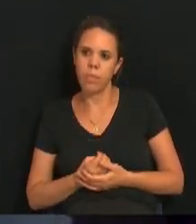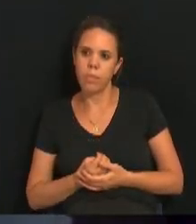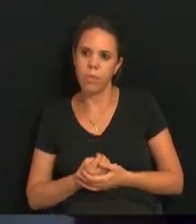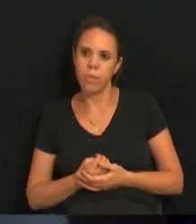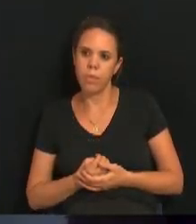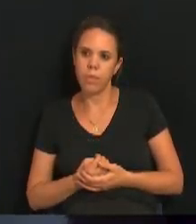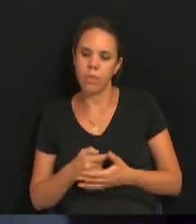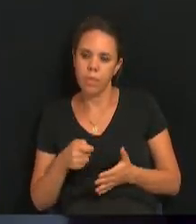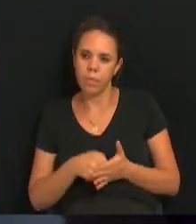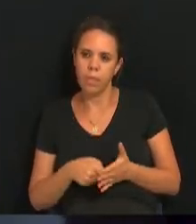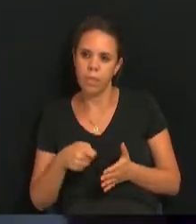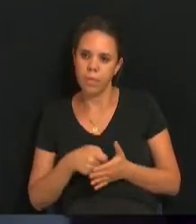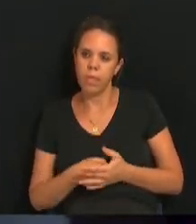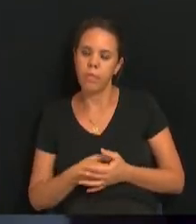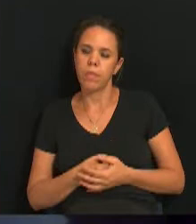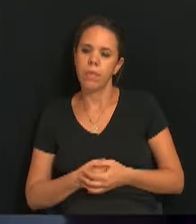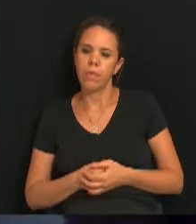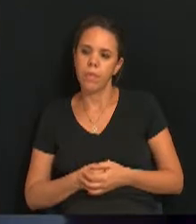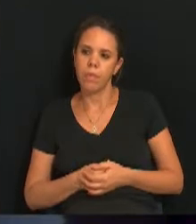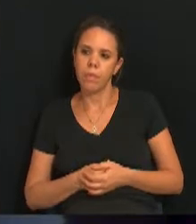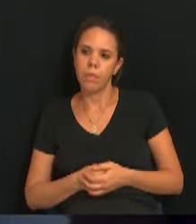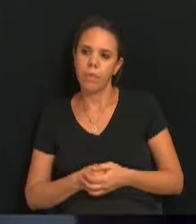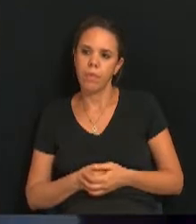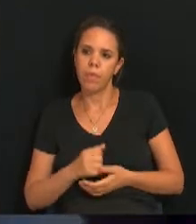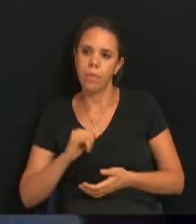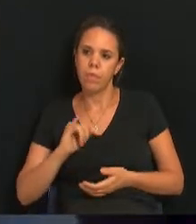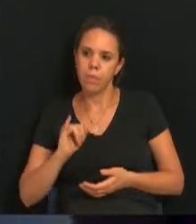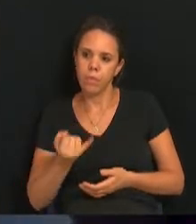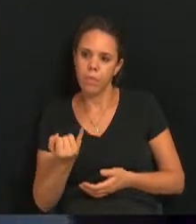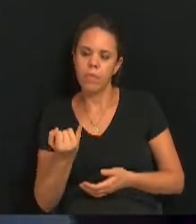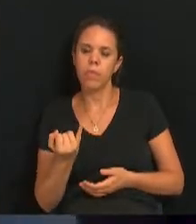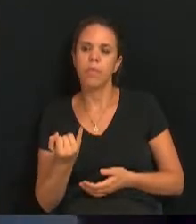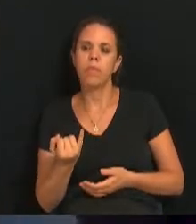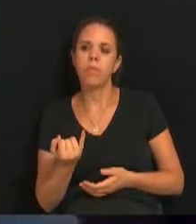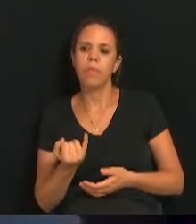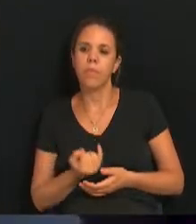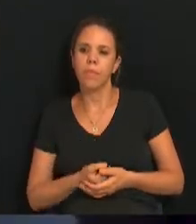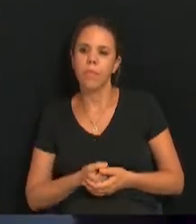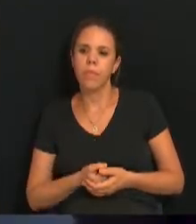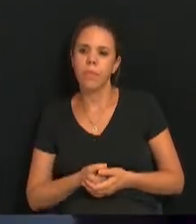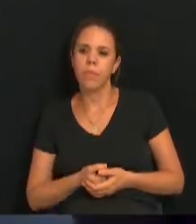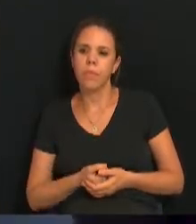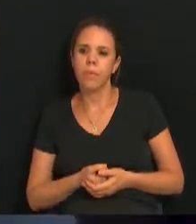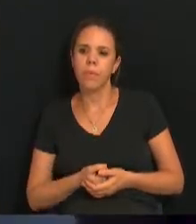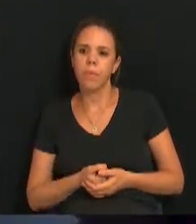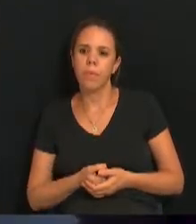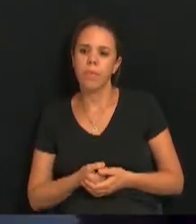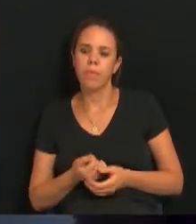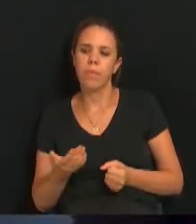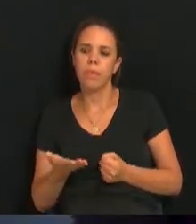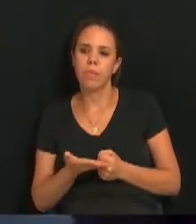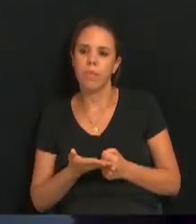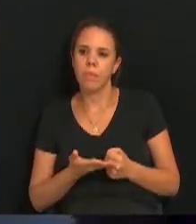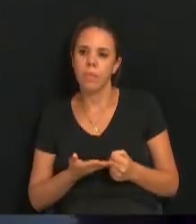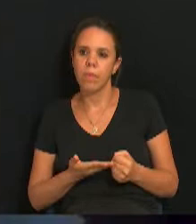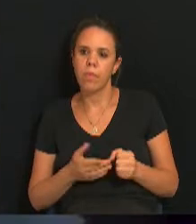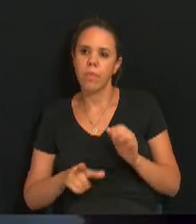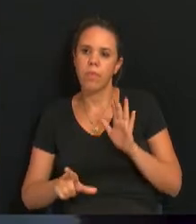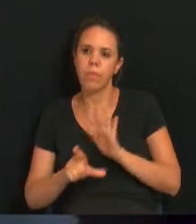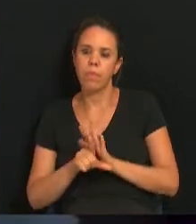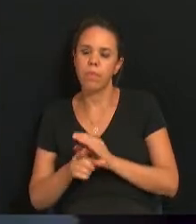luta política que vai conseguir arrancar, como arrancou, ainda que parcialmente, aí, na conquista da lei do